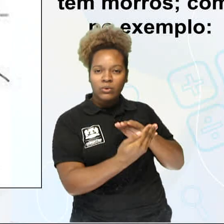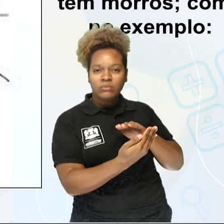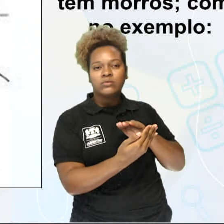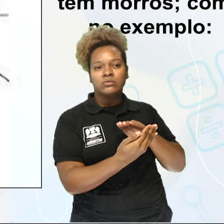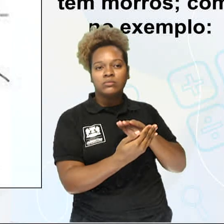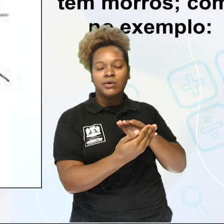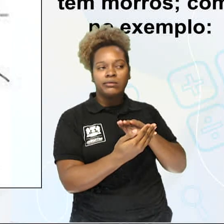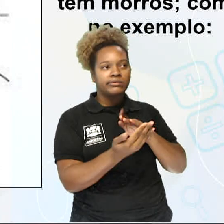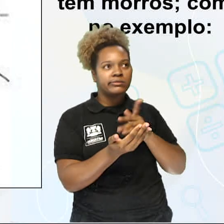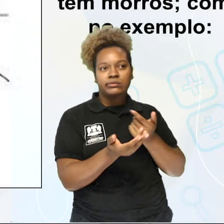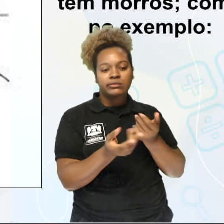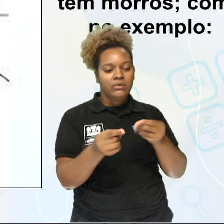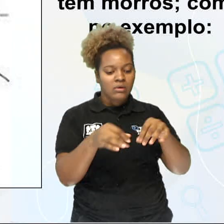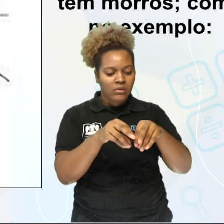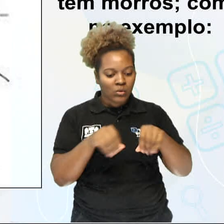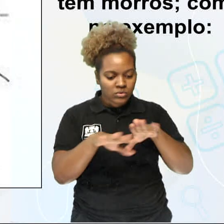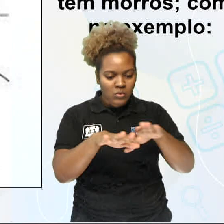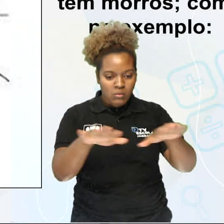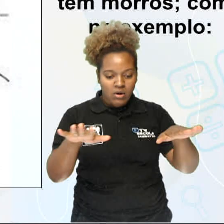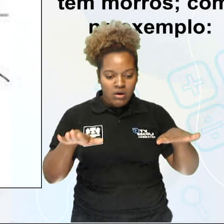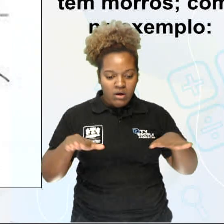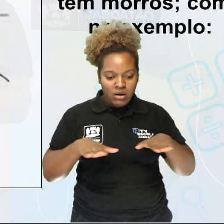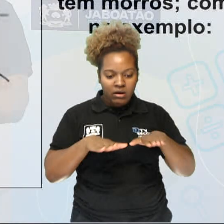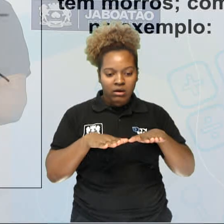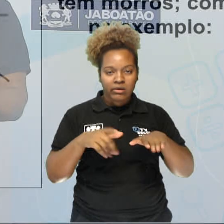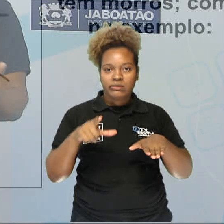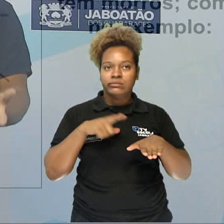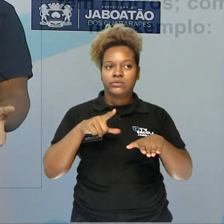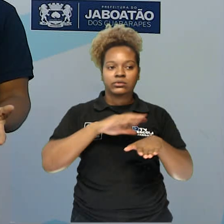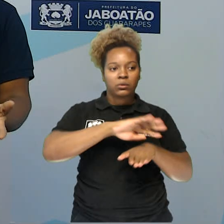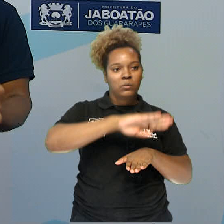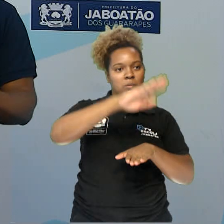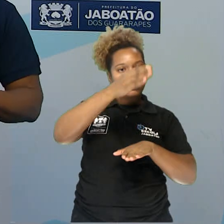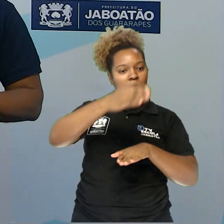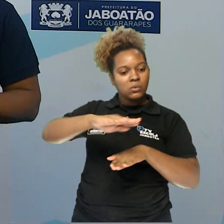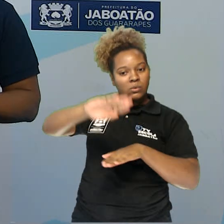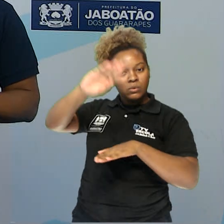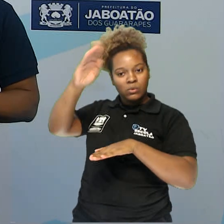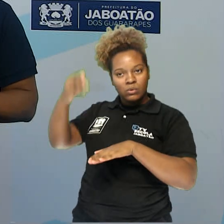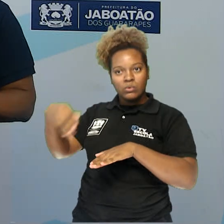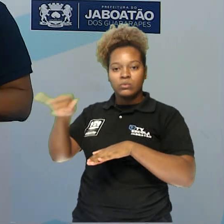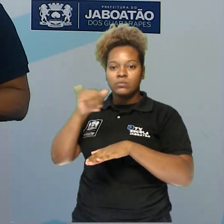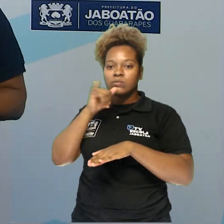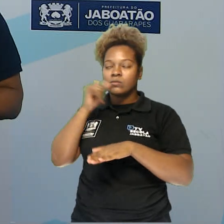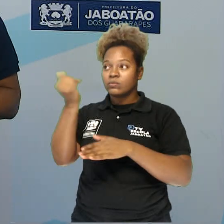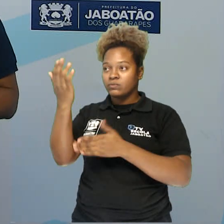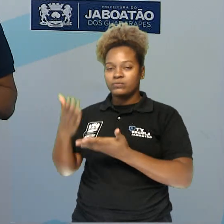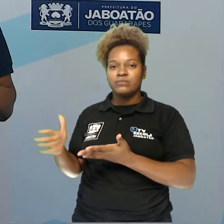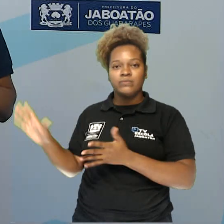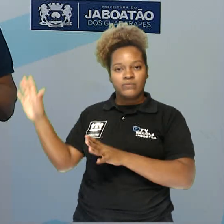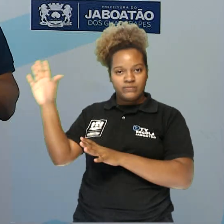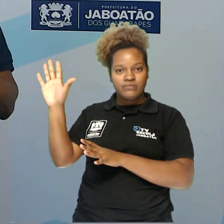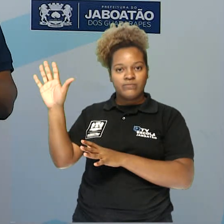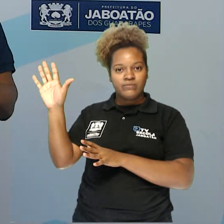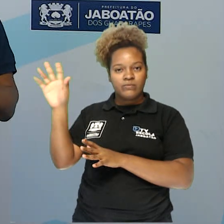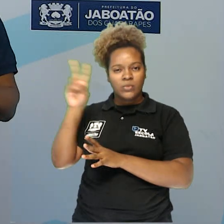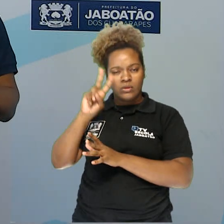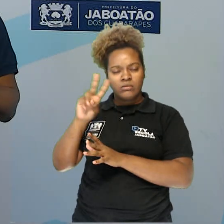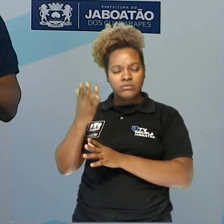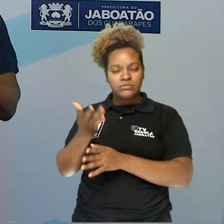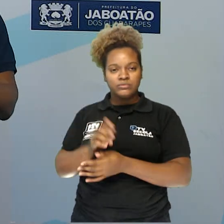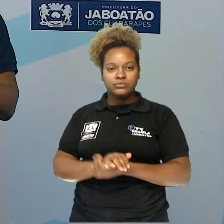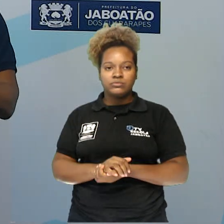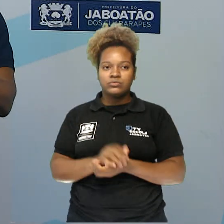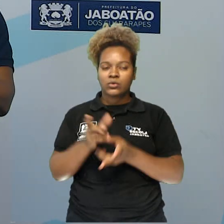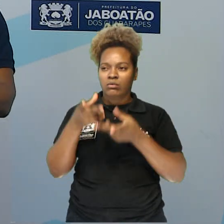terreno é plano ou se tem morros, como no exemplo que eu dei aí da imagem. Então você vai observar essa